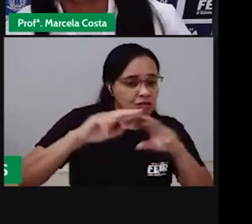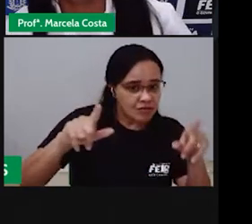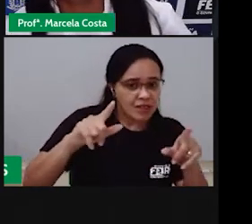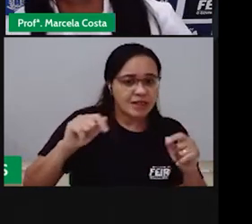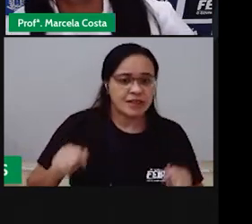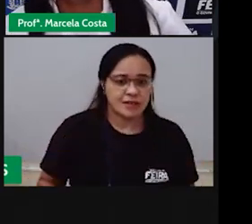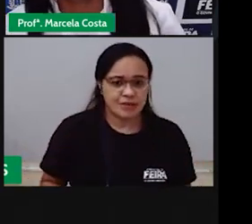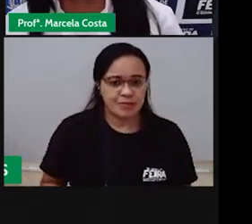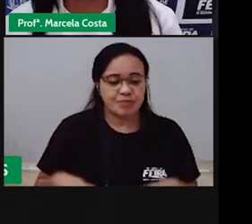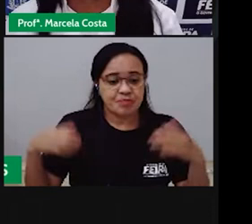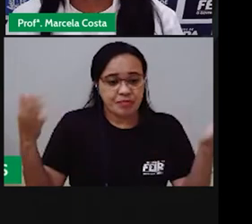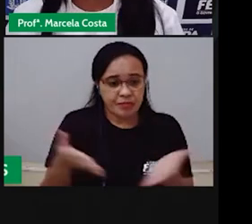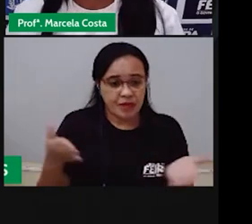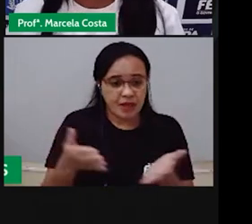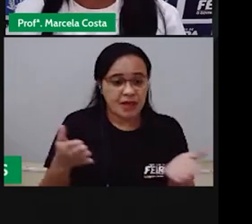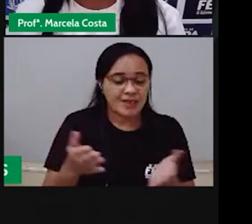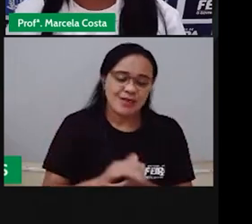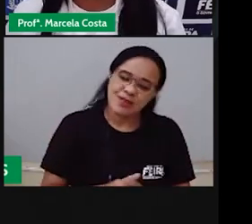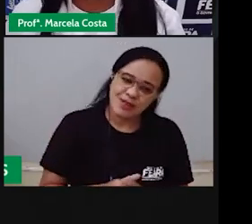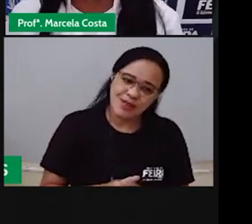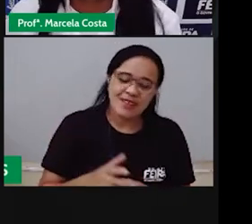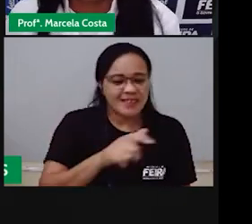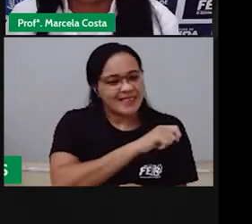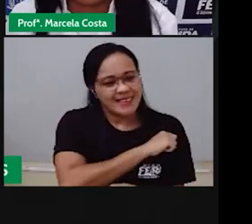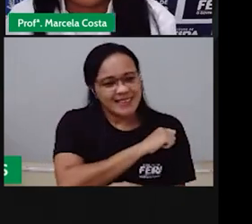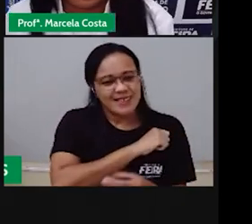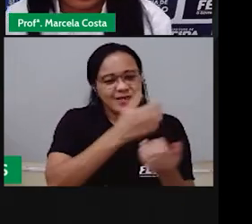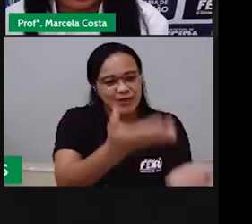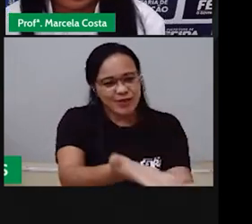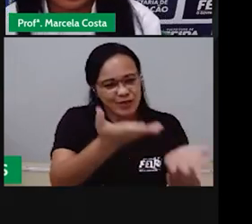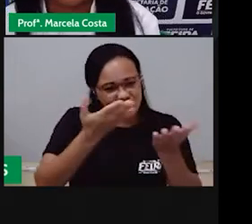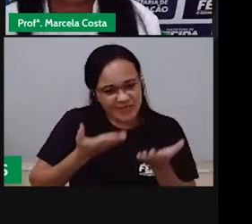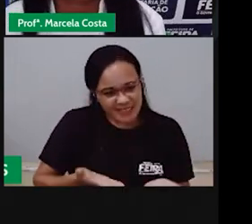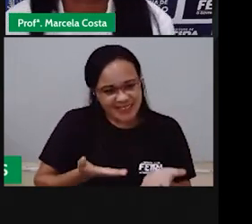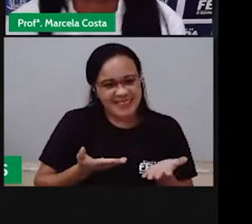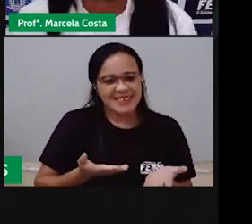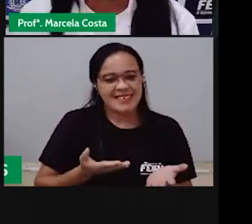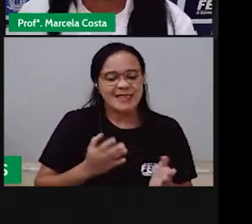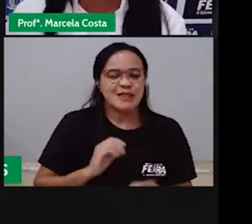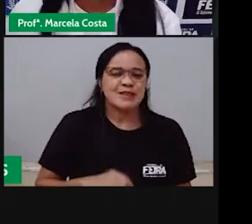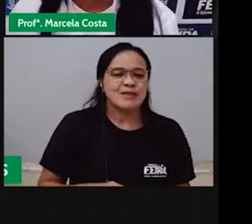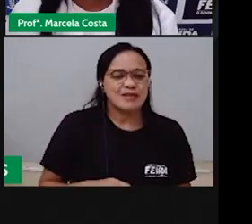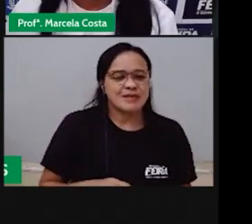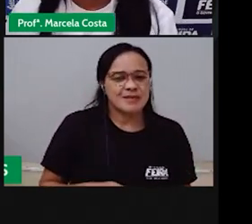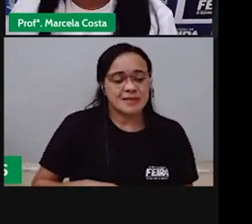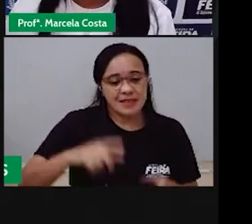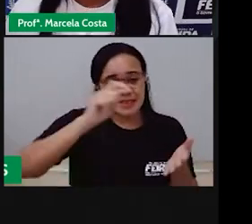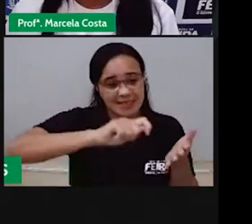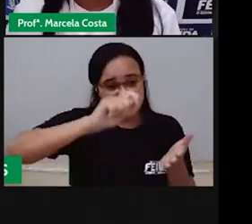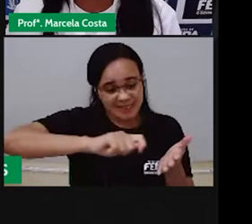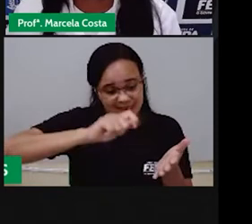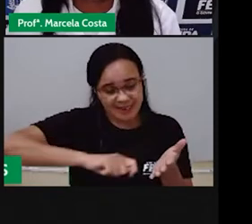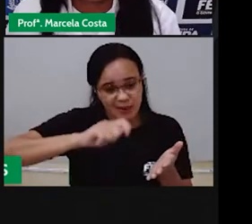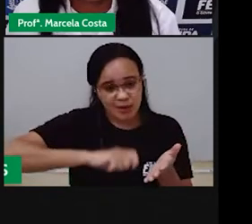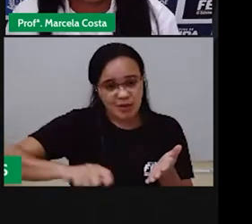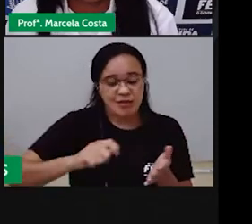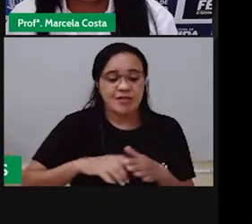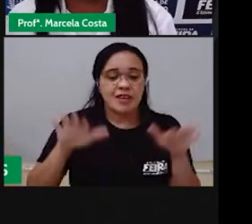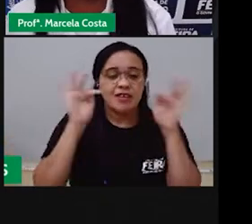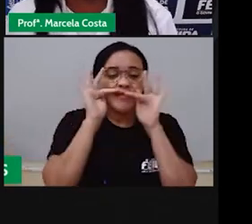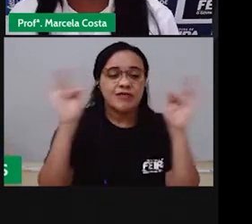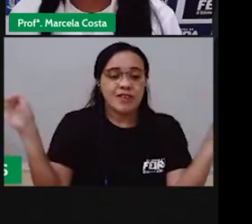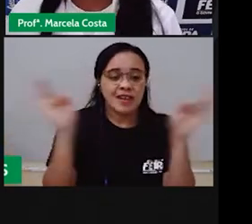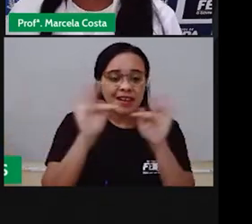Agora, crianças, eu vou convidar vocês, tá? a escrever algumas